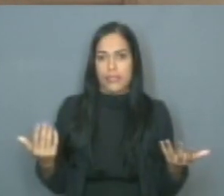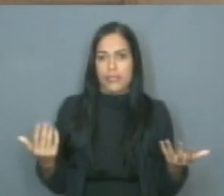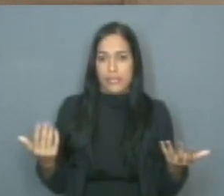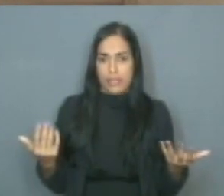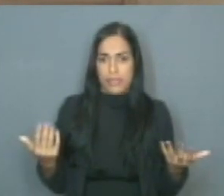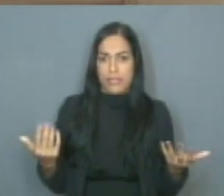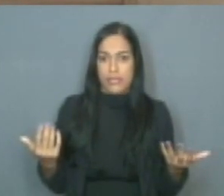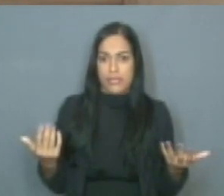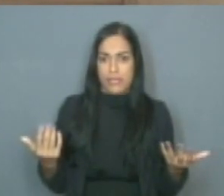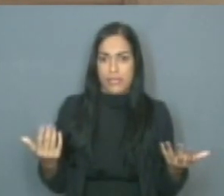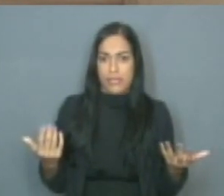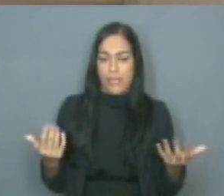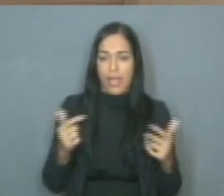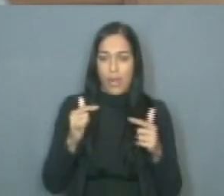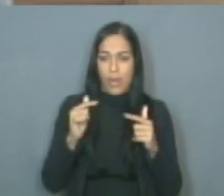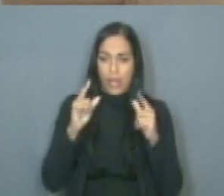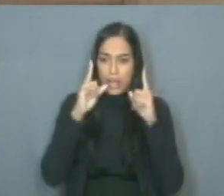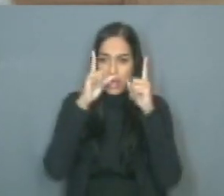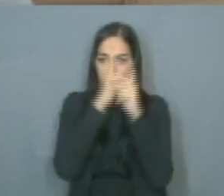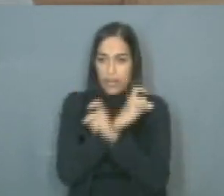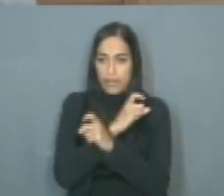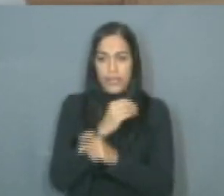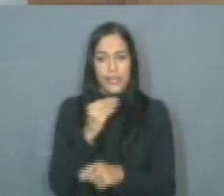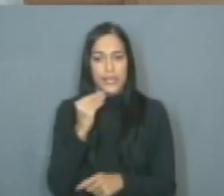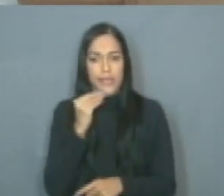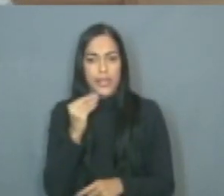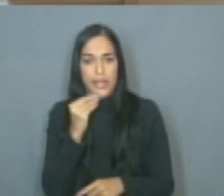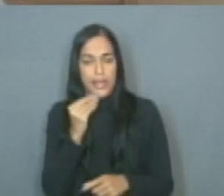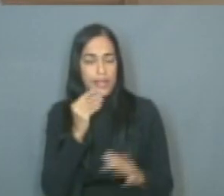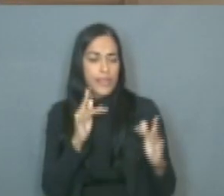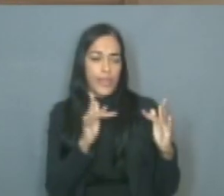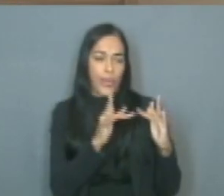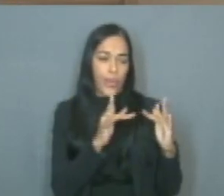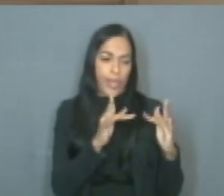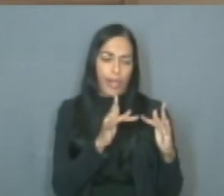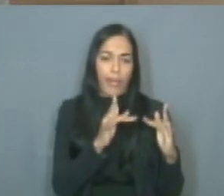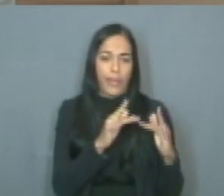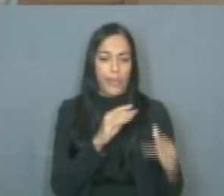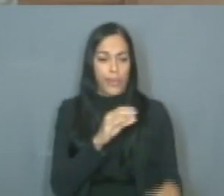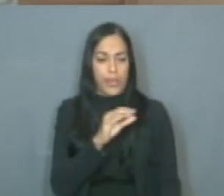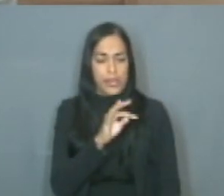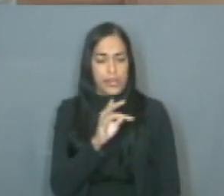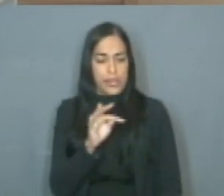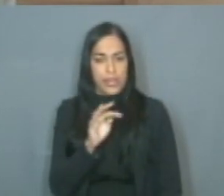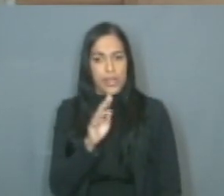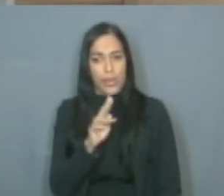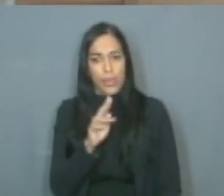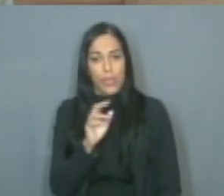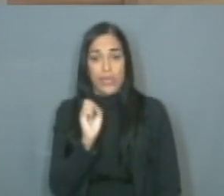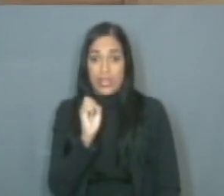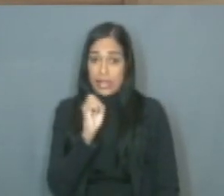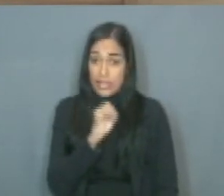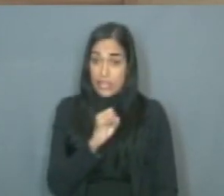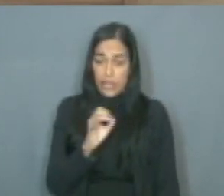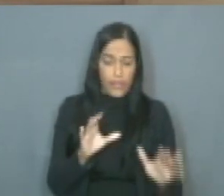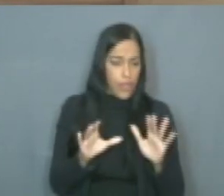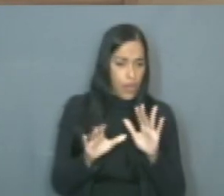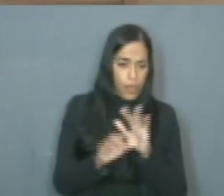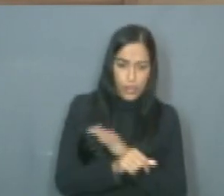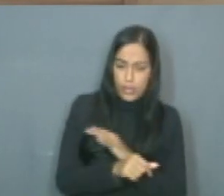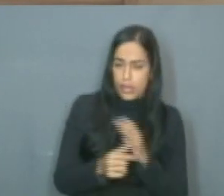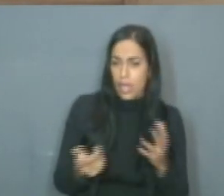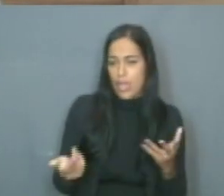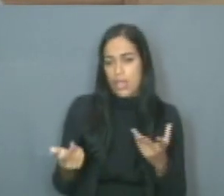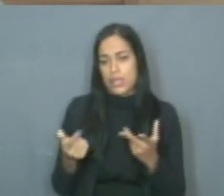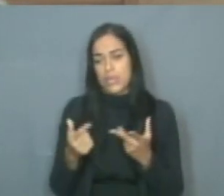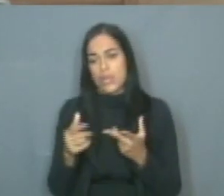verdadeira peregrinação. Tentativas de contato com a CTTU para saber se o veículo foi furtado, foi